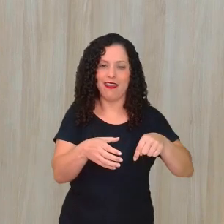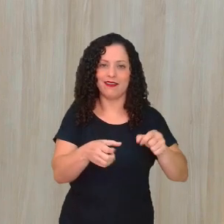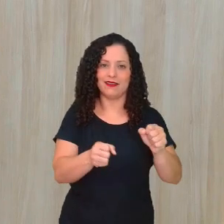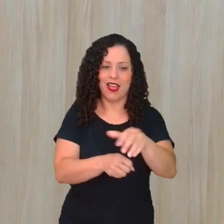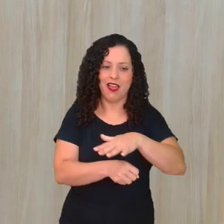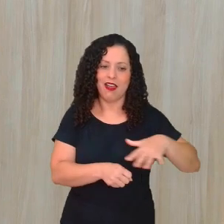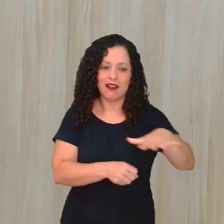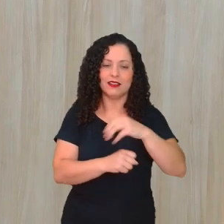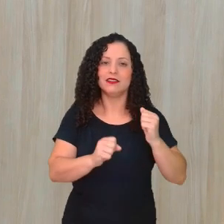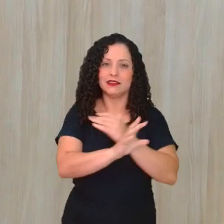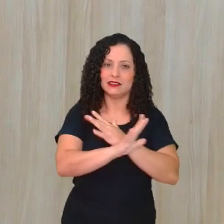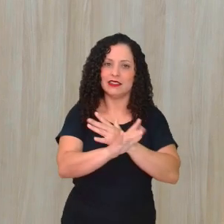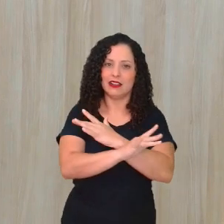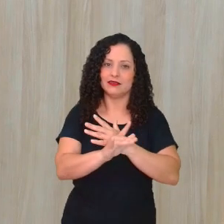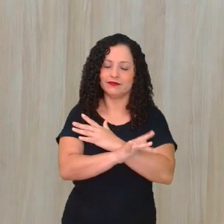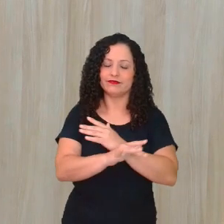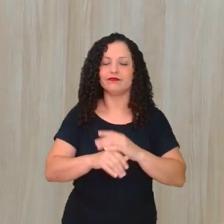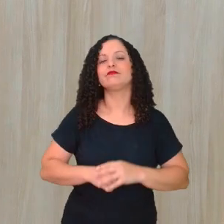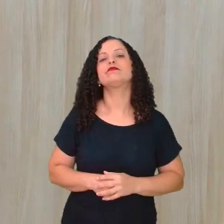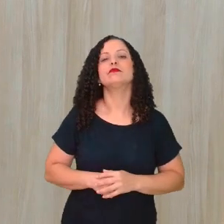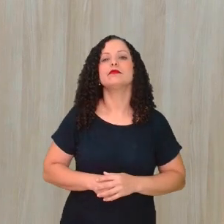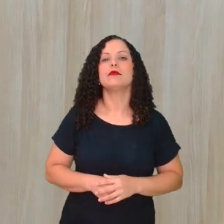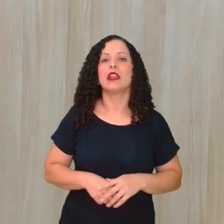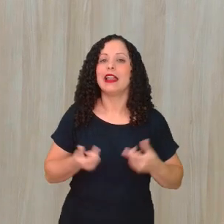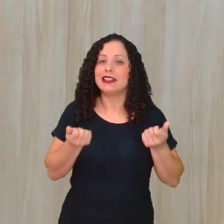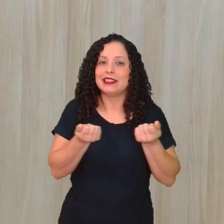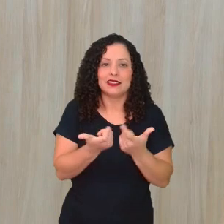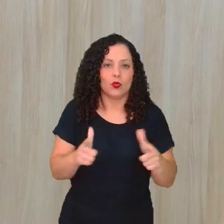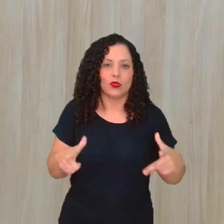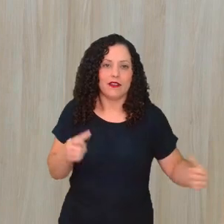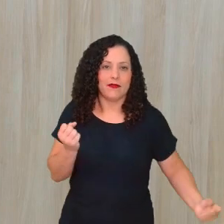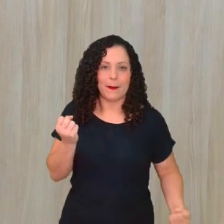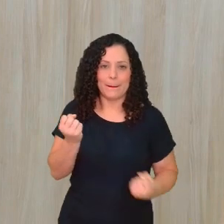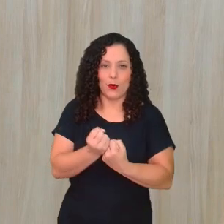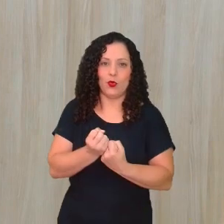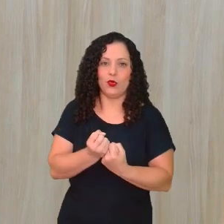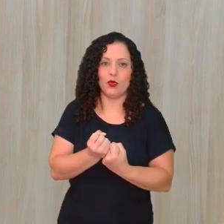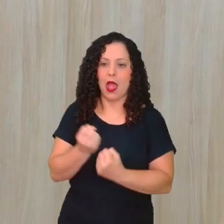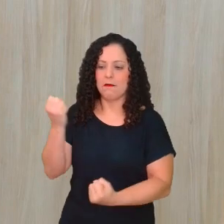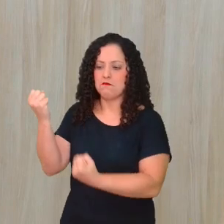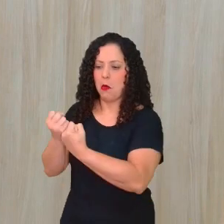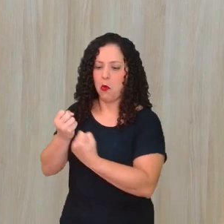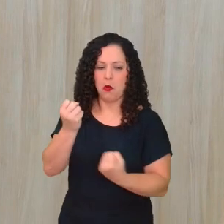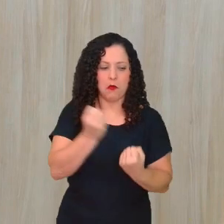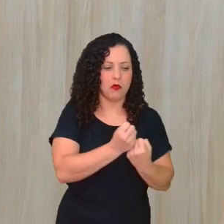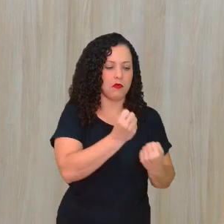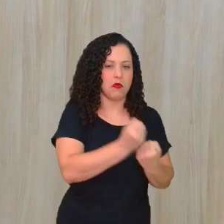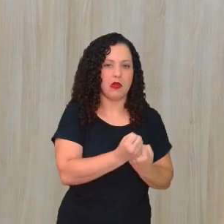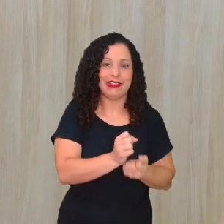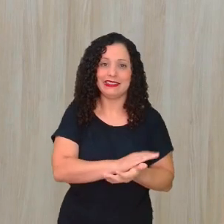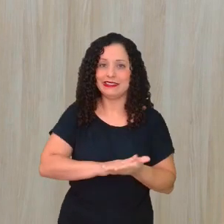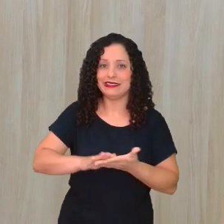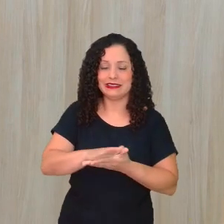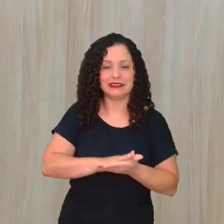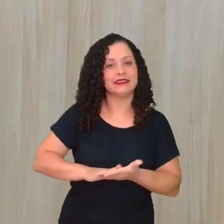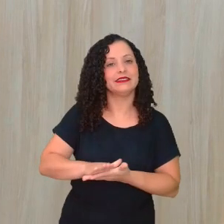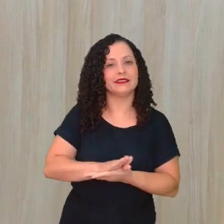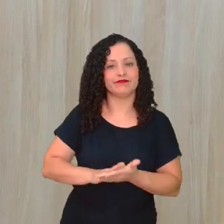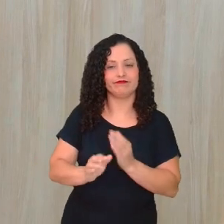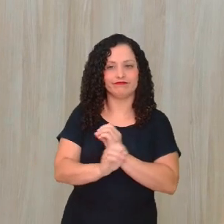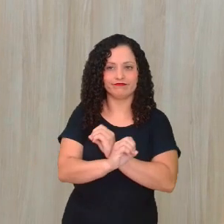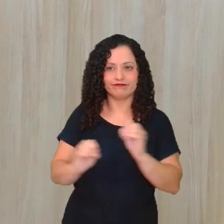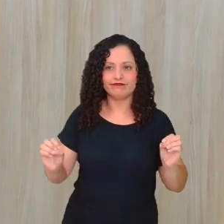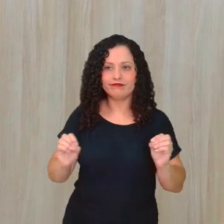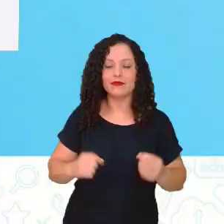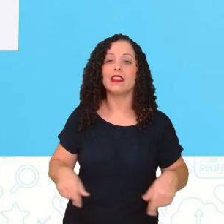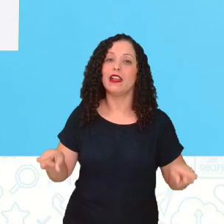urbanas, certo? E também nem teve muito apoio nessa revolta das camadas populares, ok? E